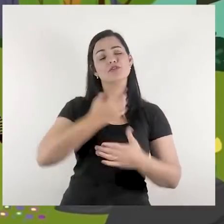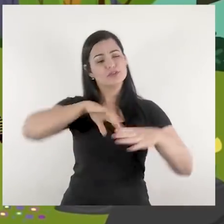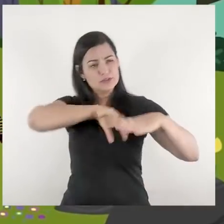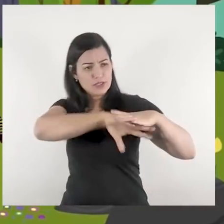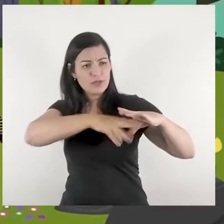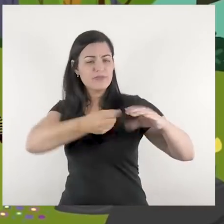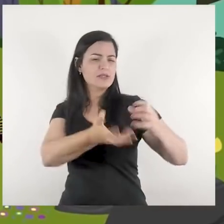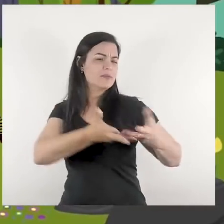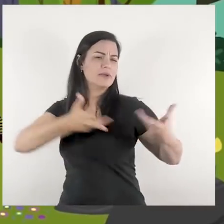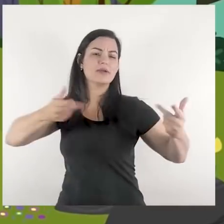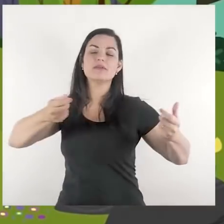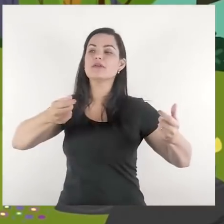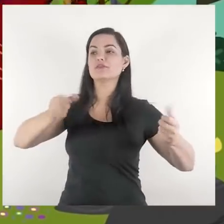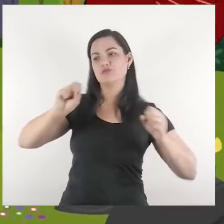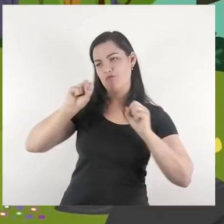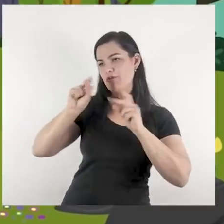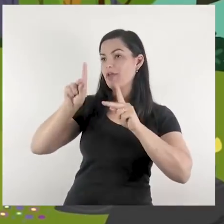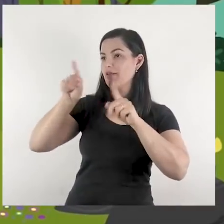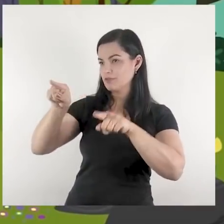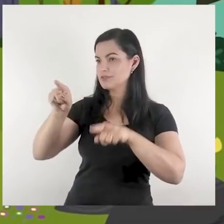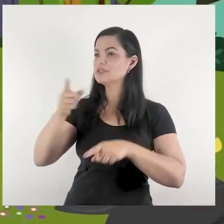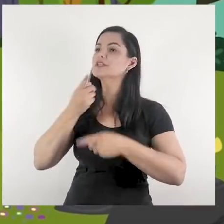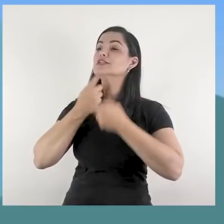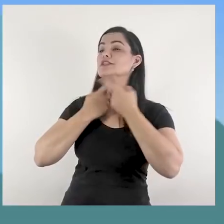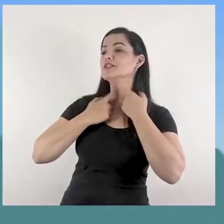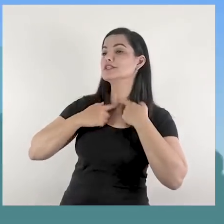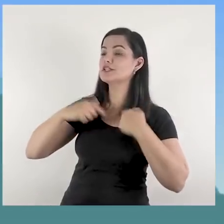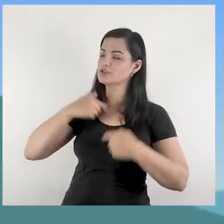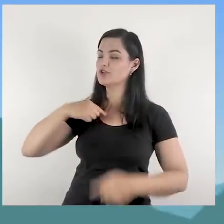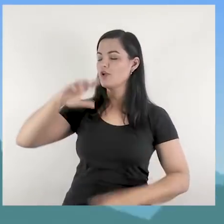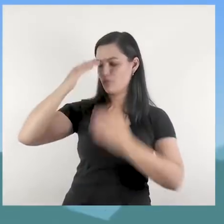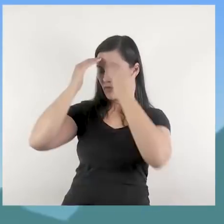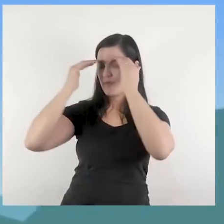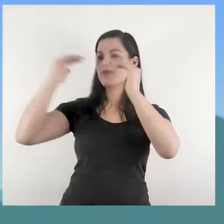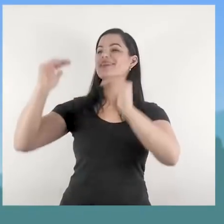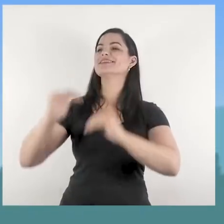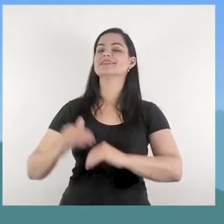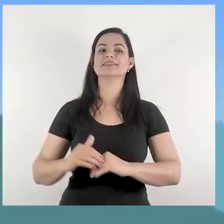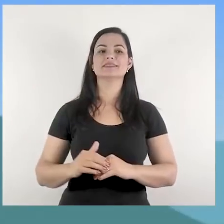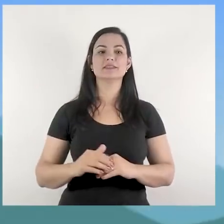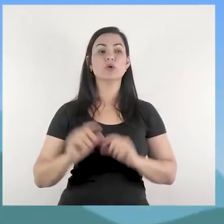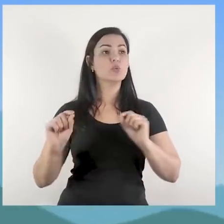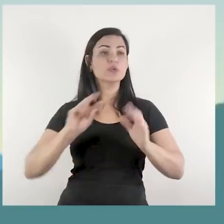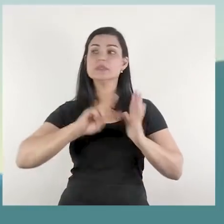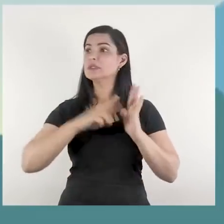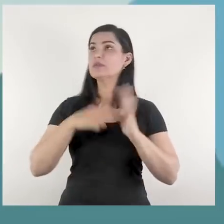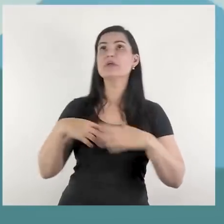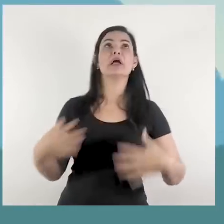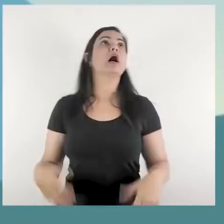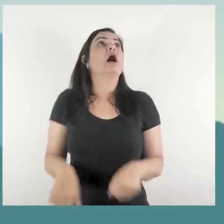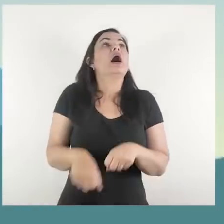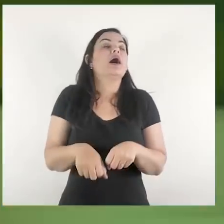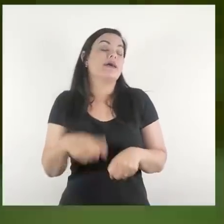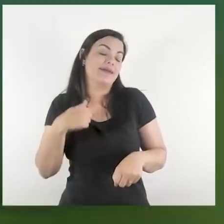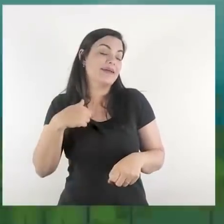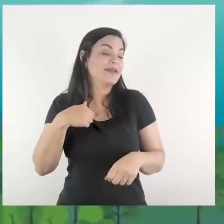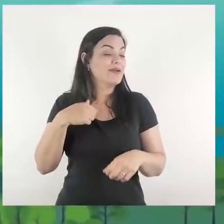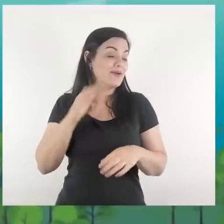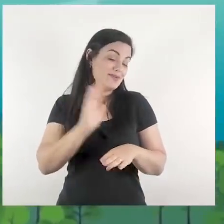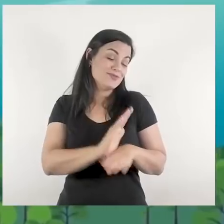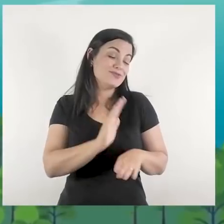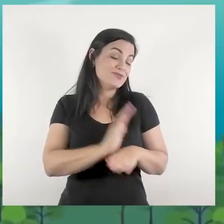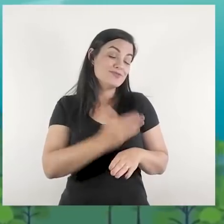ordem, mestre. Ei, o que é isso? Isso é o melhor que eu posso fazer, mestre.